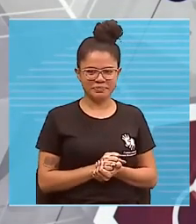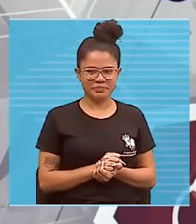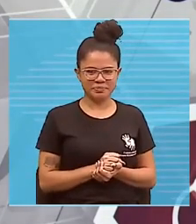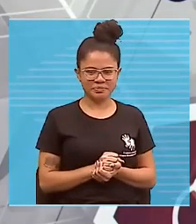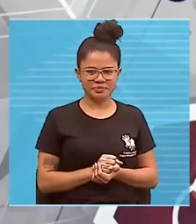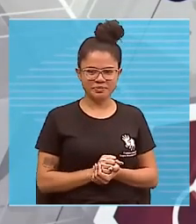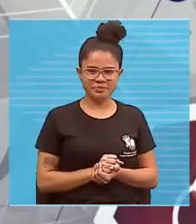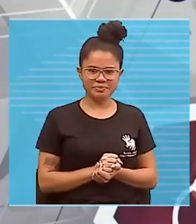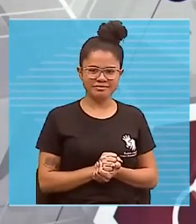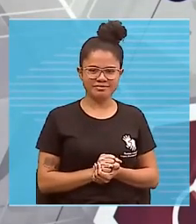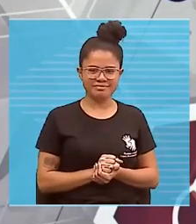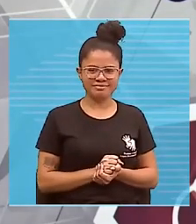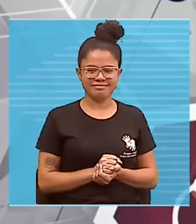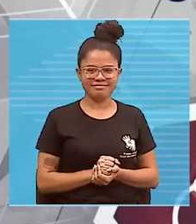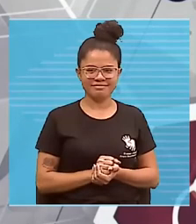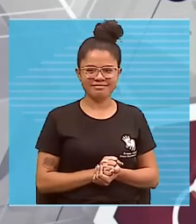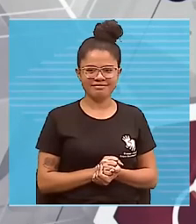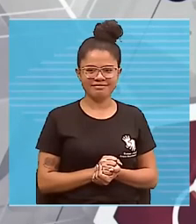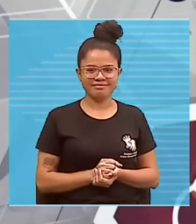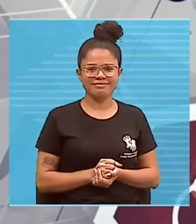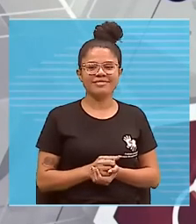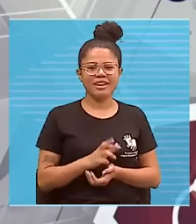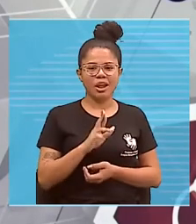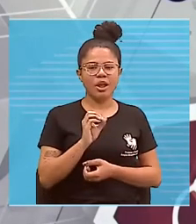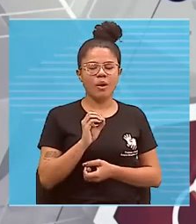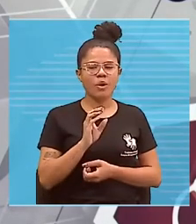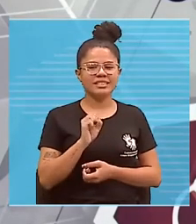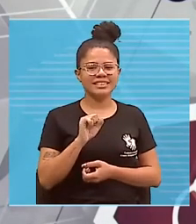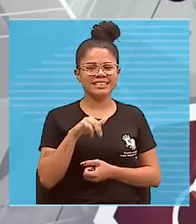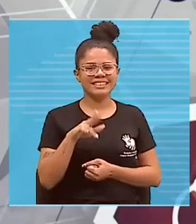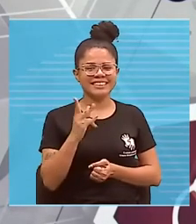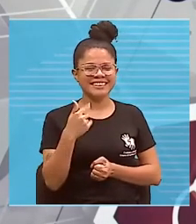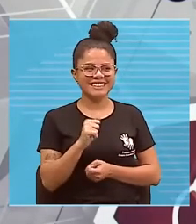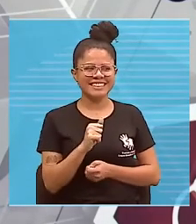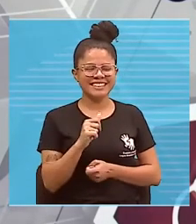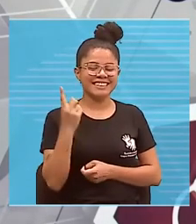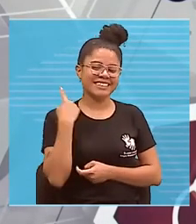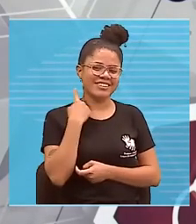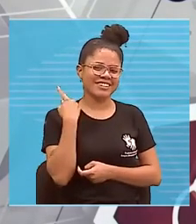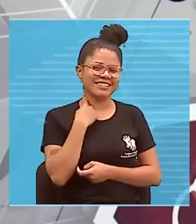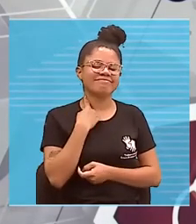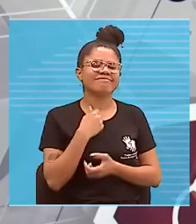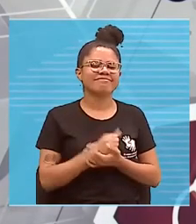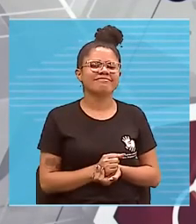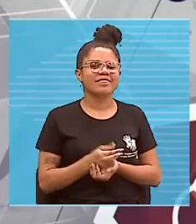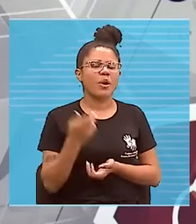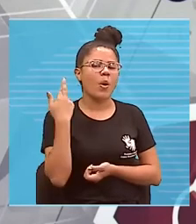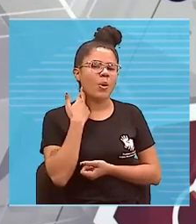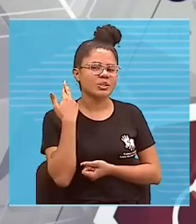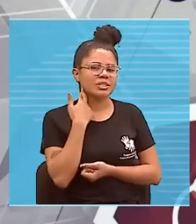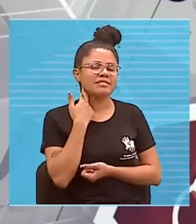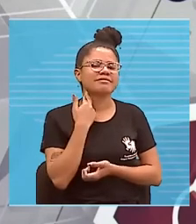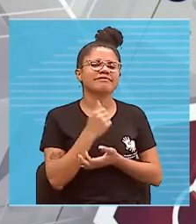cara limpa aquela Rosinha linda vai me pagar que ela mudou de tudo porque aí agora eu vou ter que passar as perguntas para